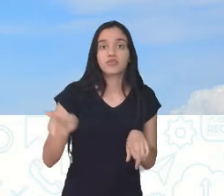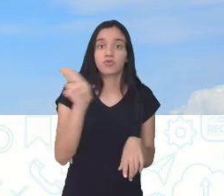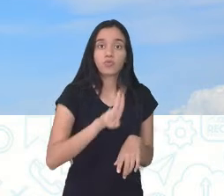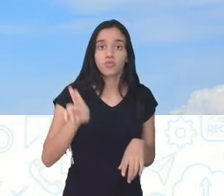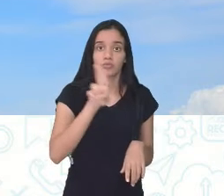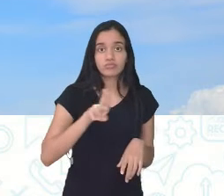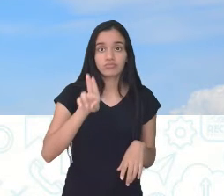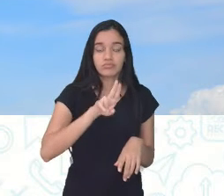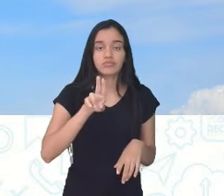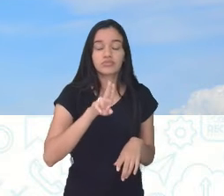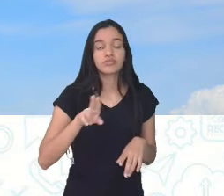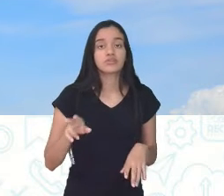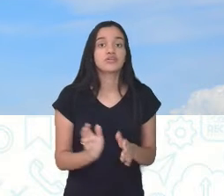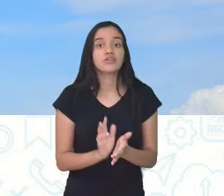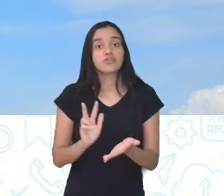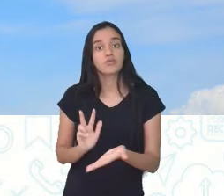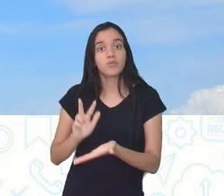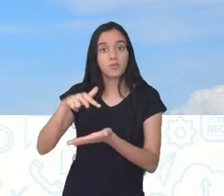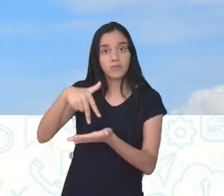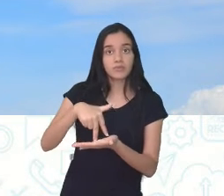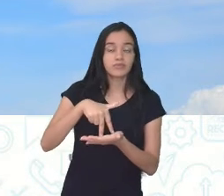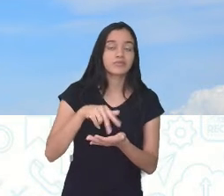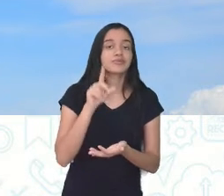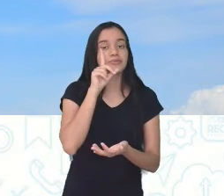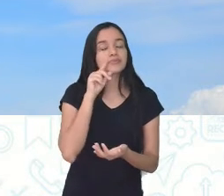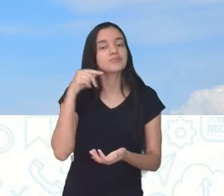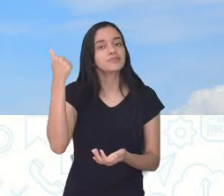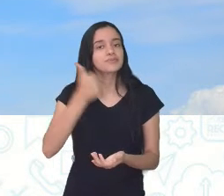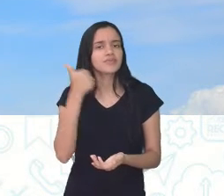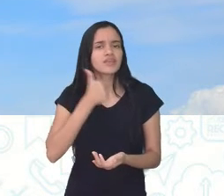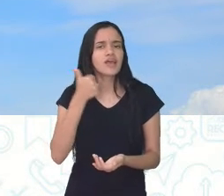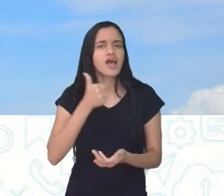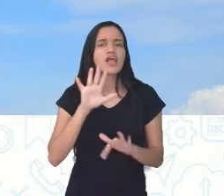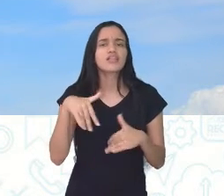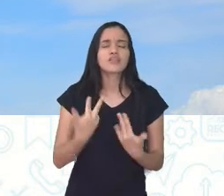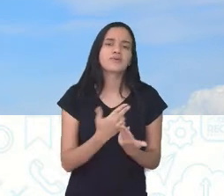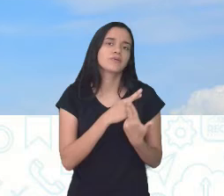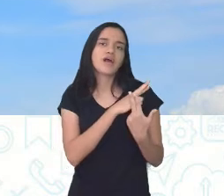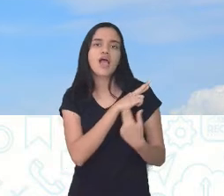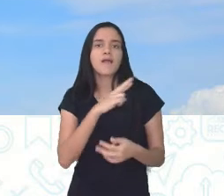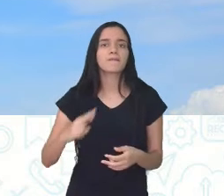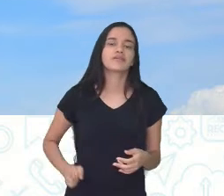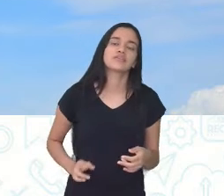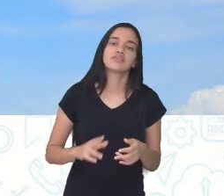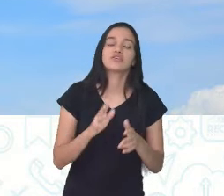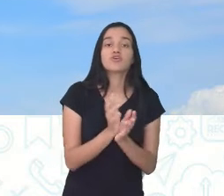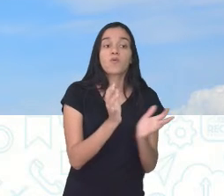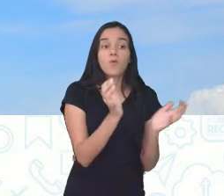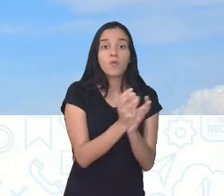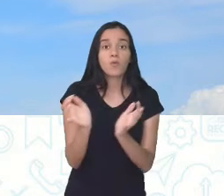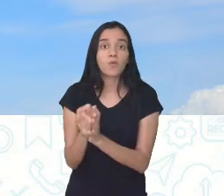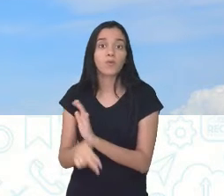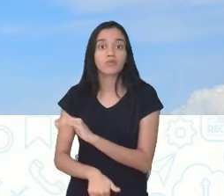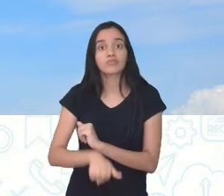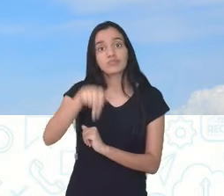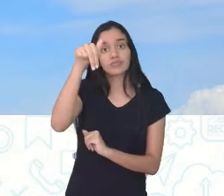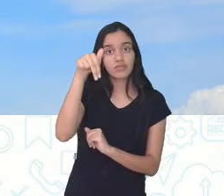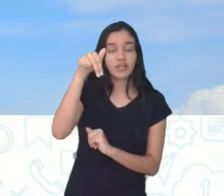poder centralizador por parte de Dom Pedro I, representantes de algumas províncias do